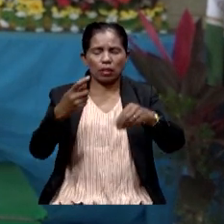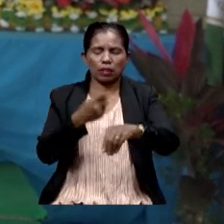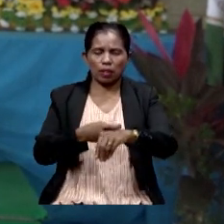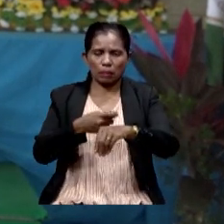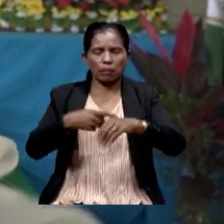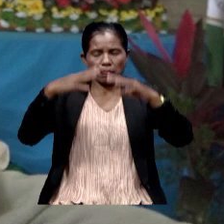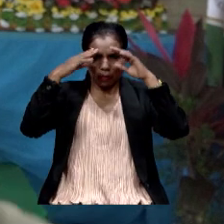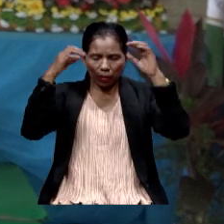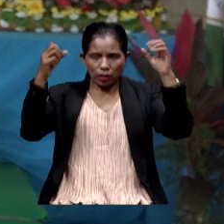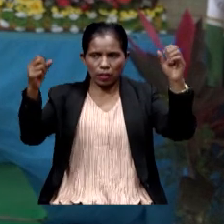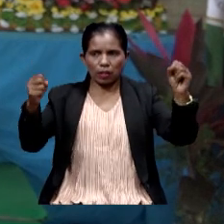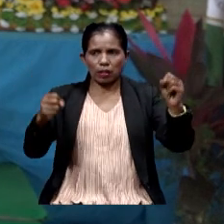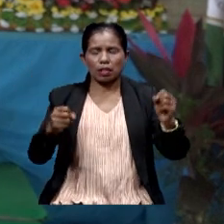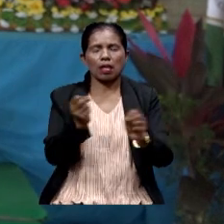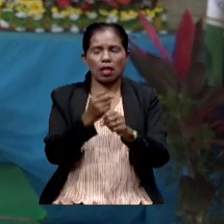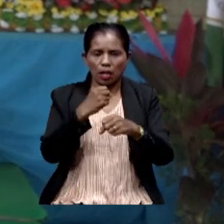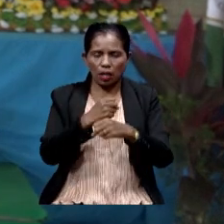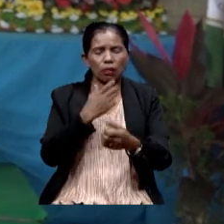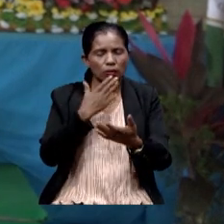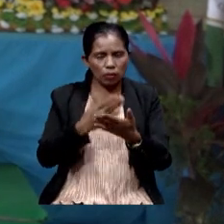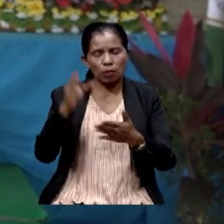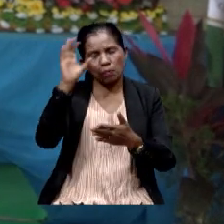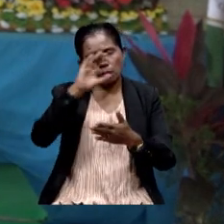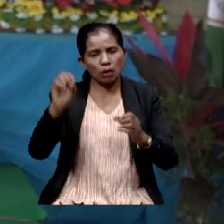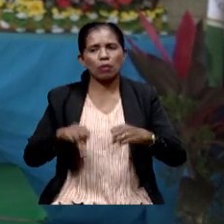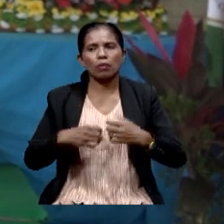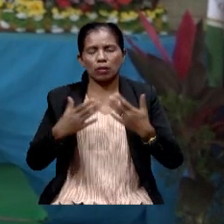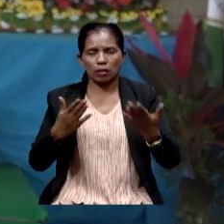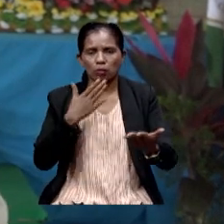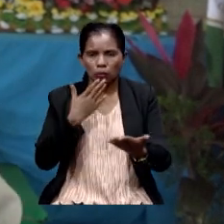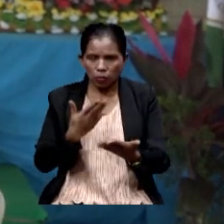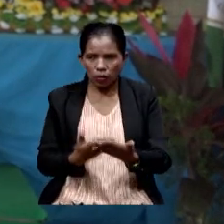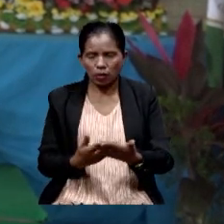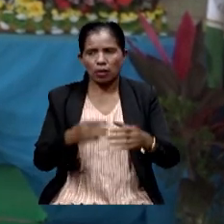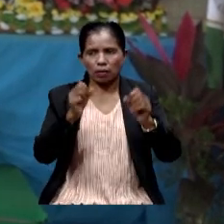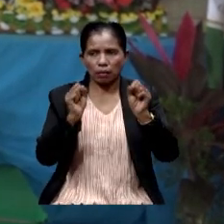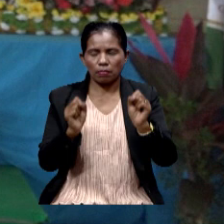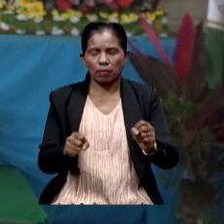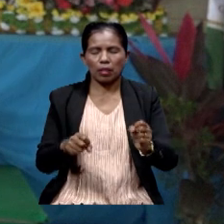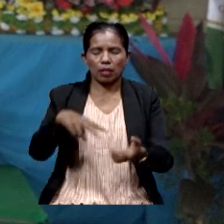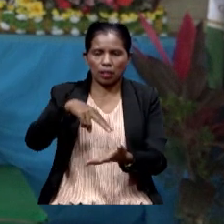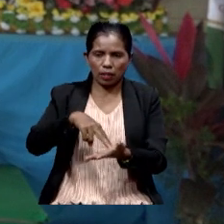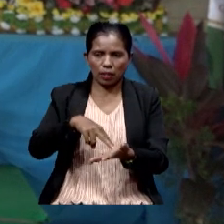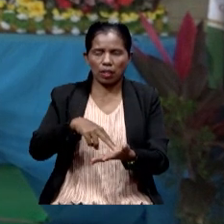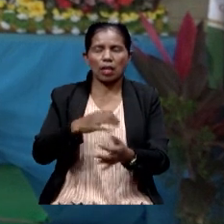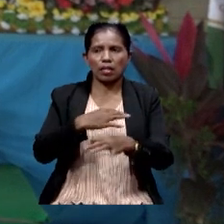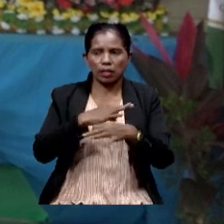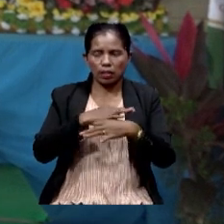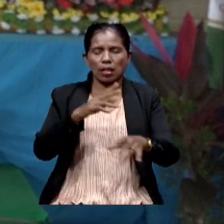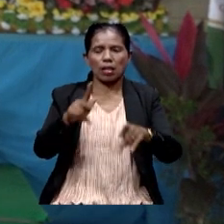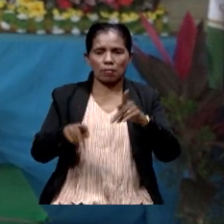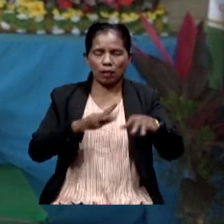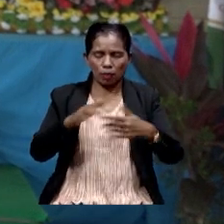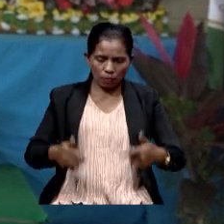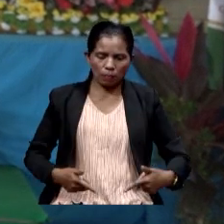presidente, consolida al dia. Busca mesmo e ne bem aqui aglio. Bele hari povo ne, hadia povo ne moristia,